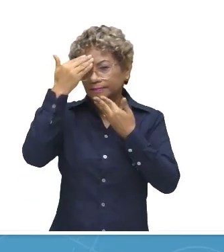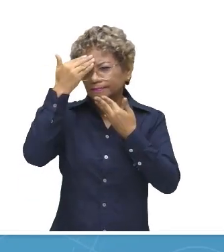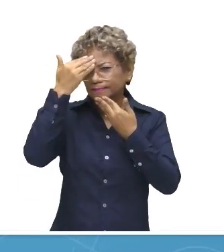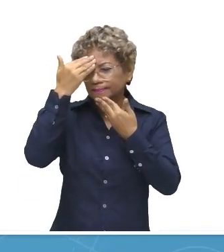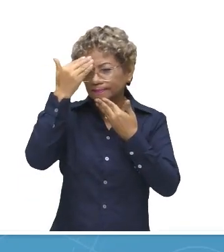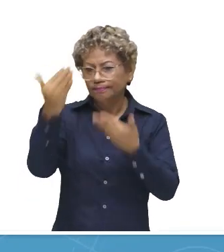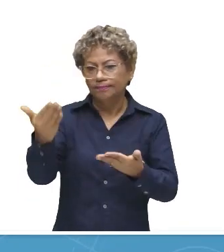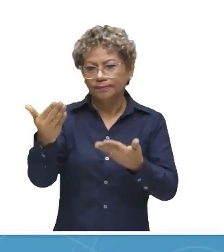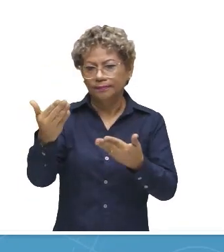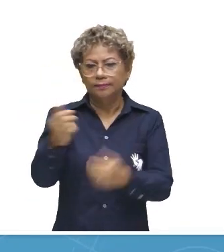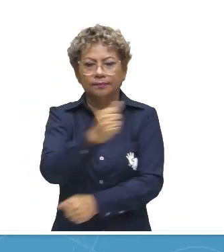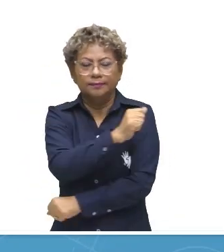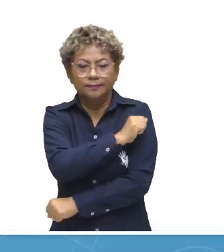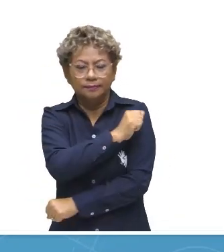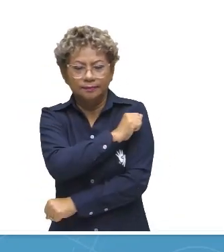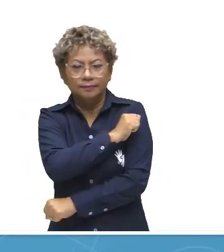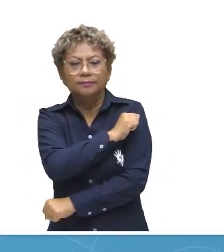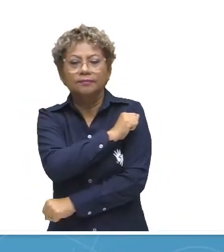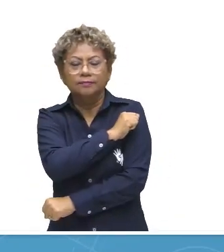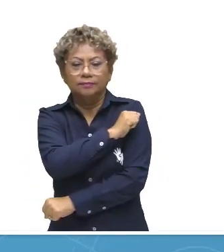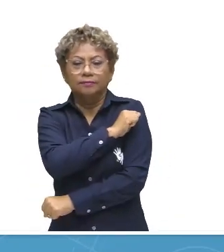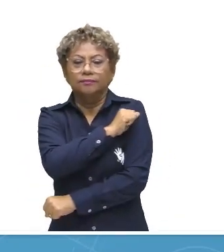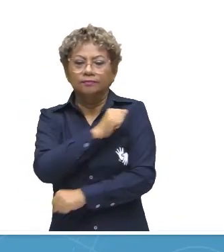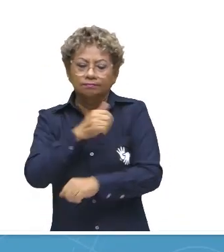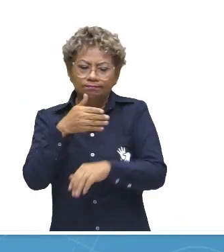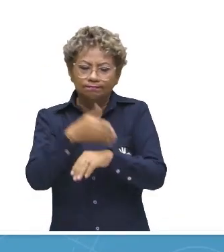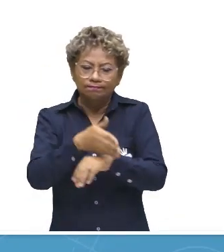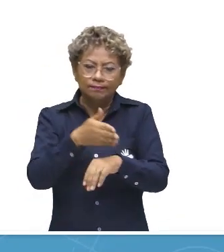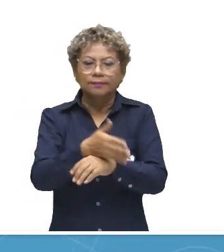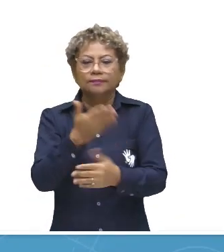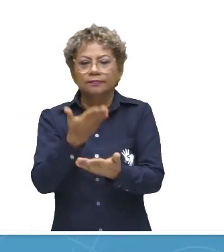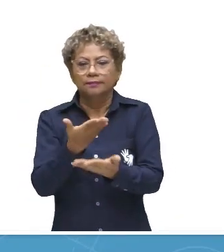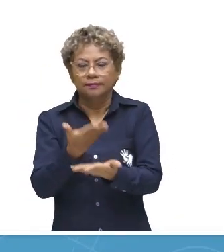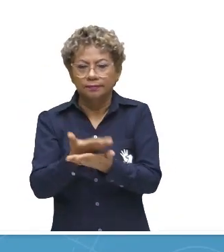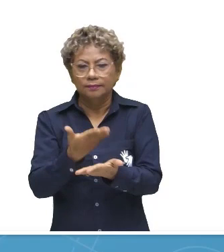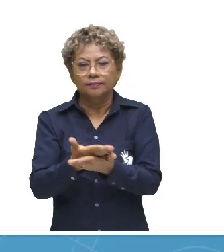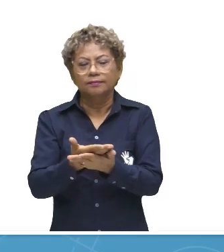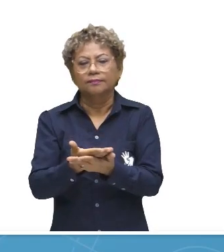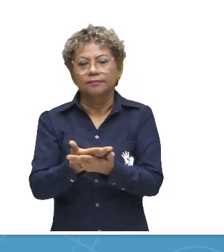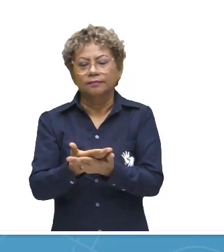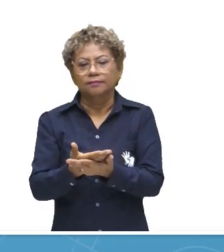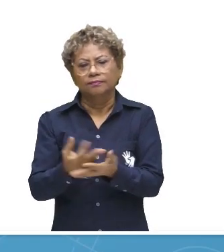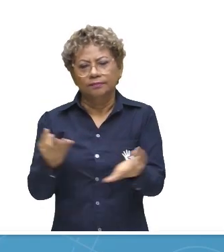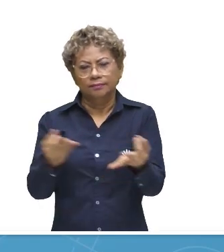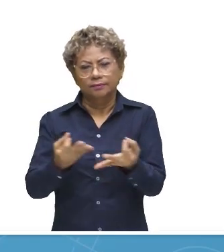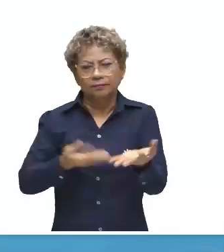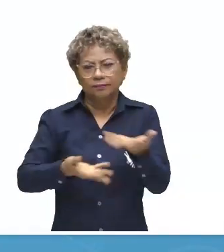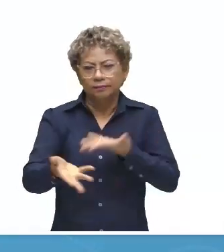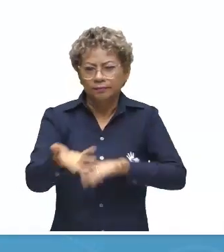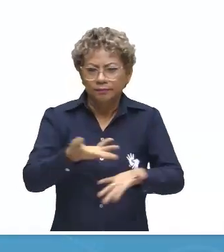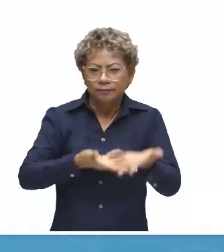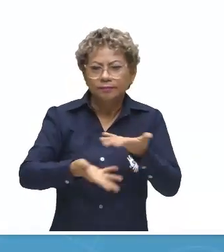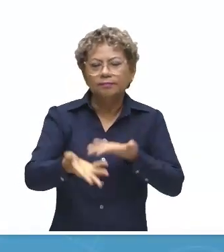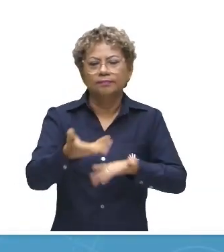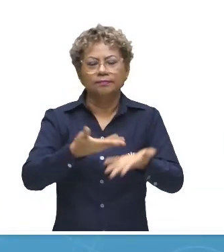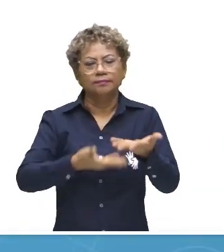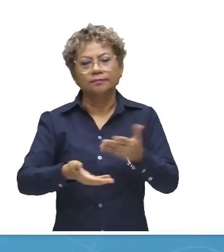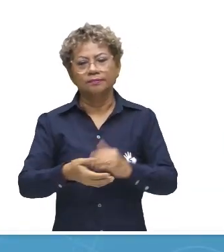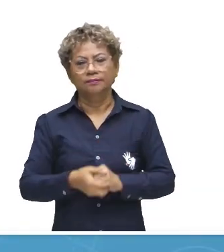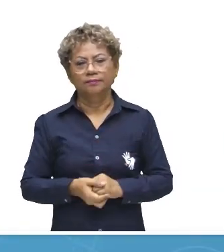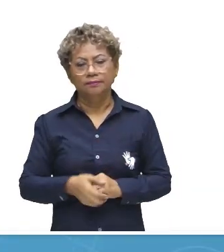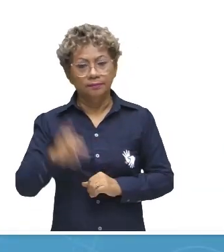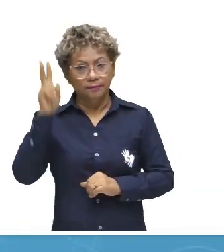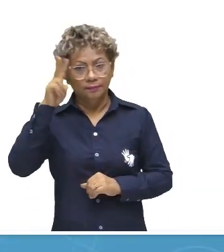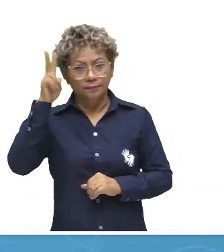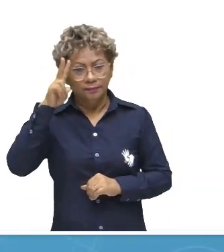todos. Espero, né, ter a oportunidade de interagir com vocês na próxima aula. Lembrando-vos